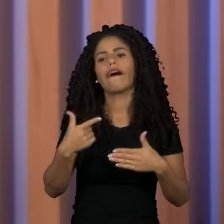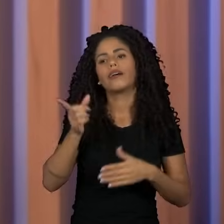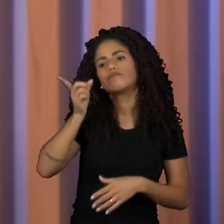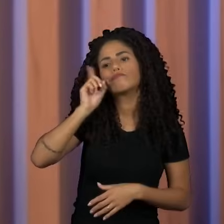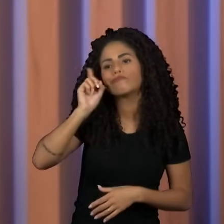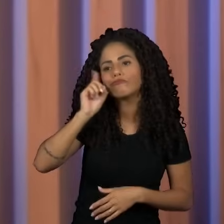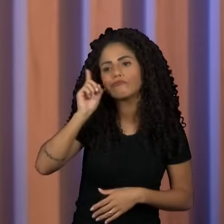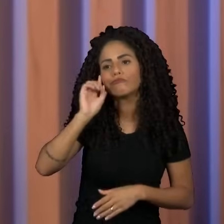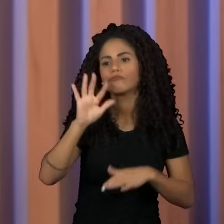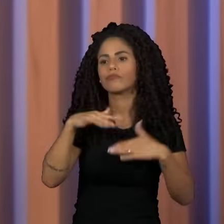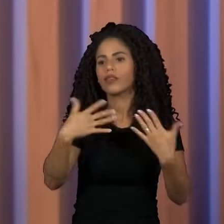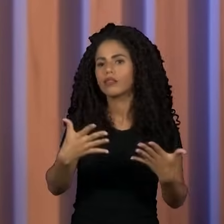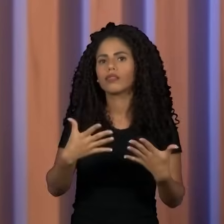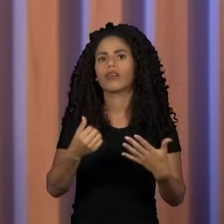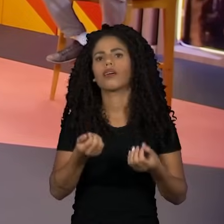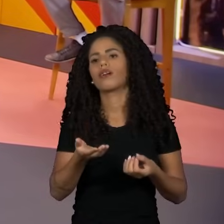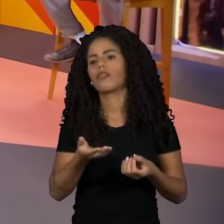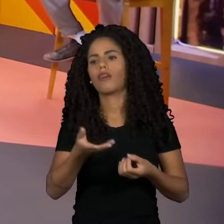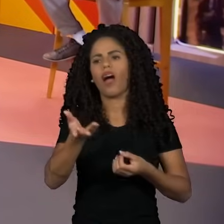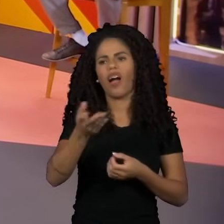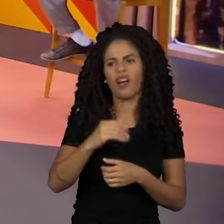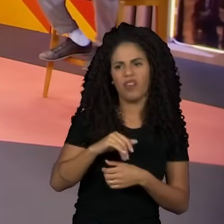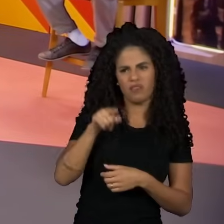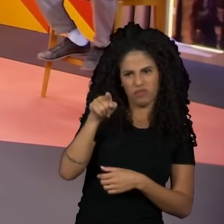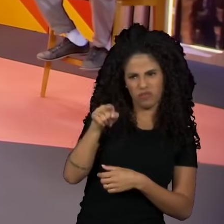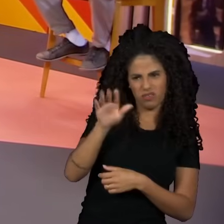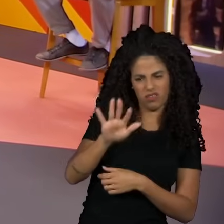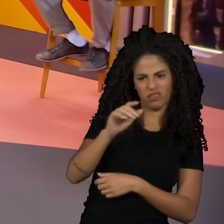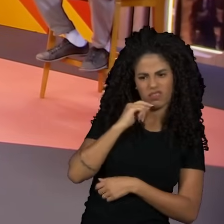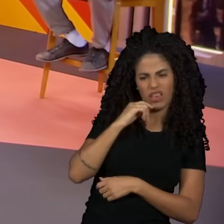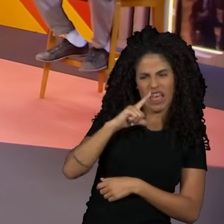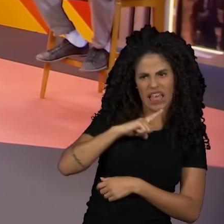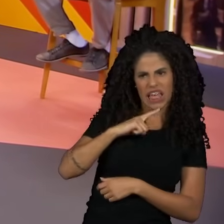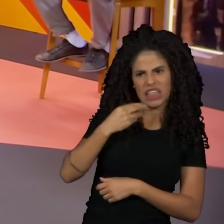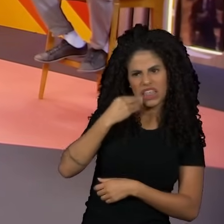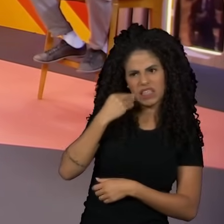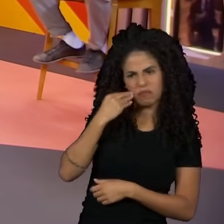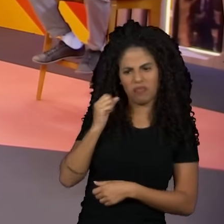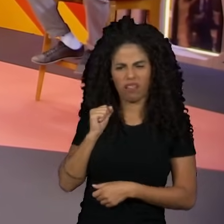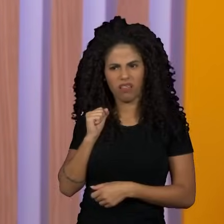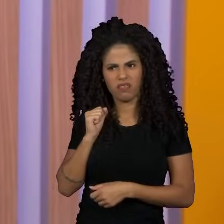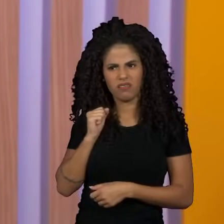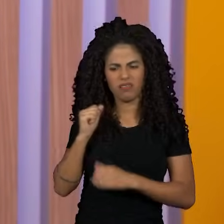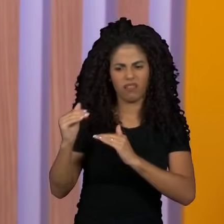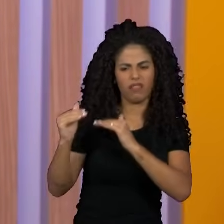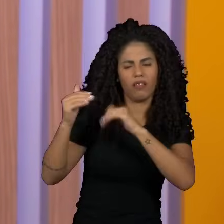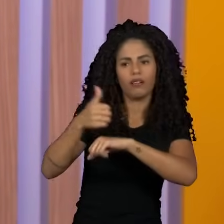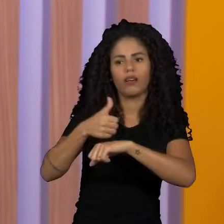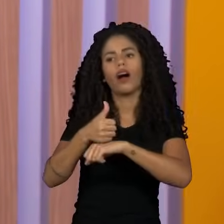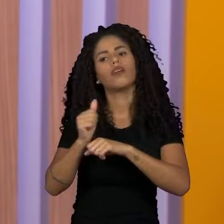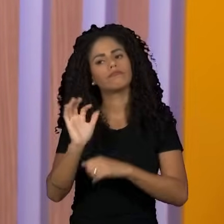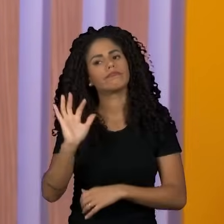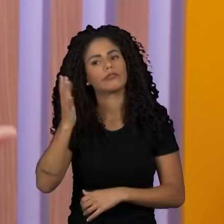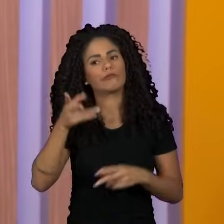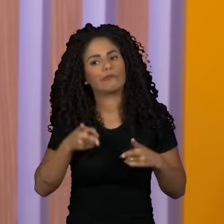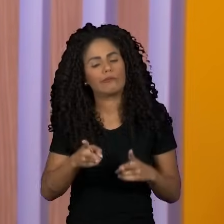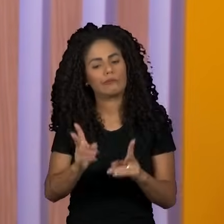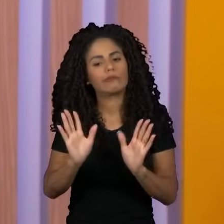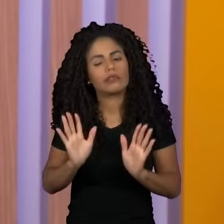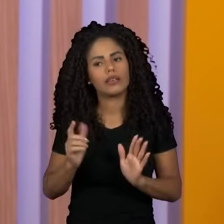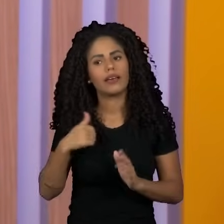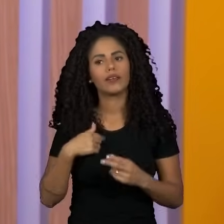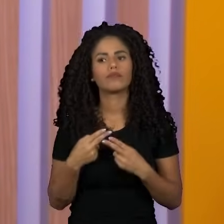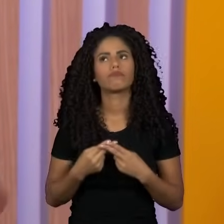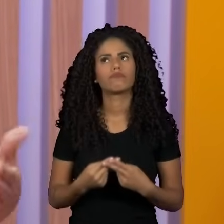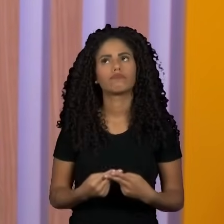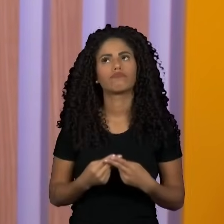corriqueiras, né, de invalidação da sua experiência, do seu cargo, são mais frequentes, né? E aí você tem que ter a